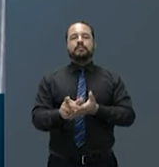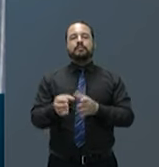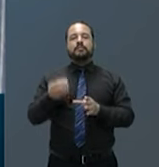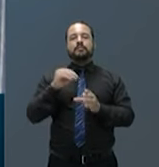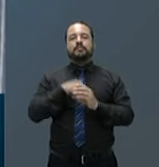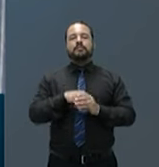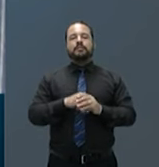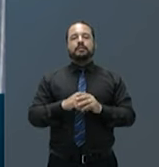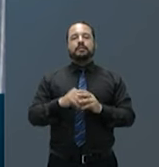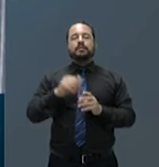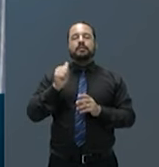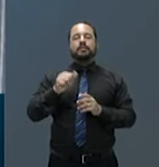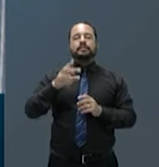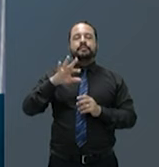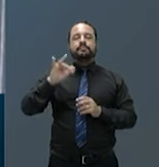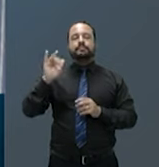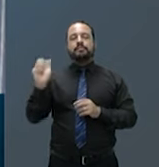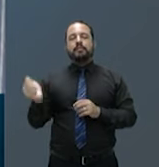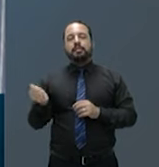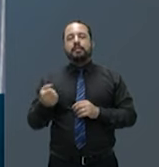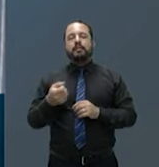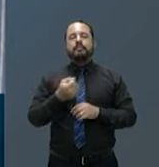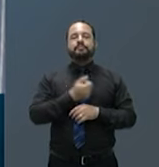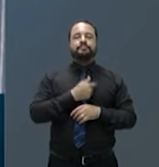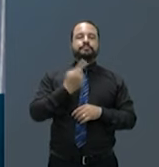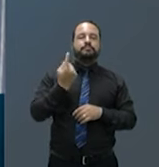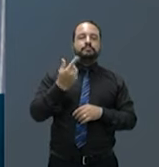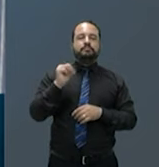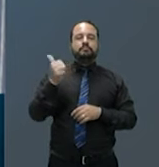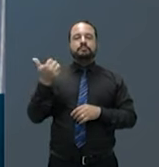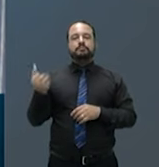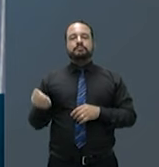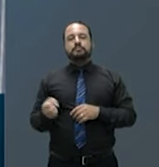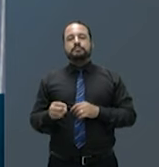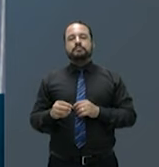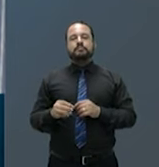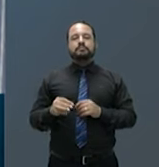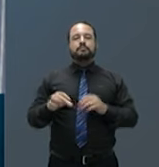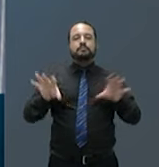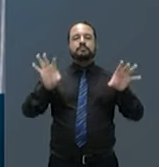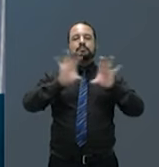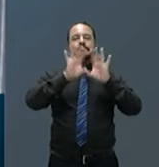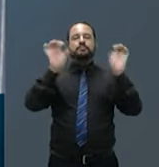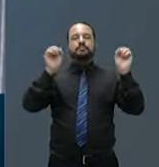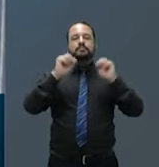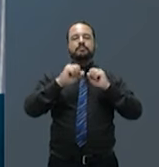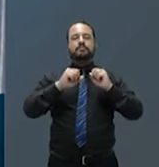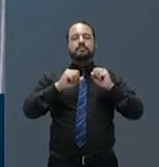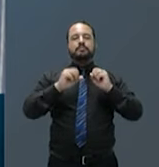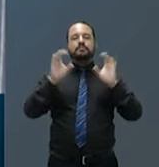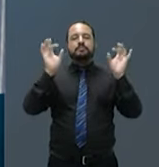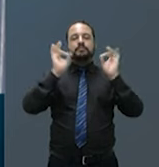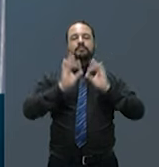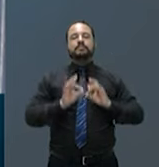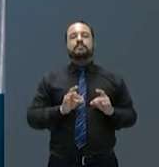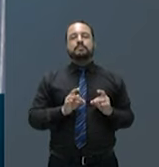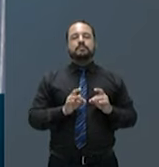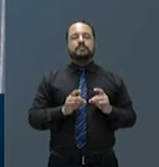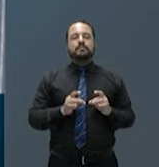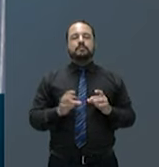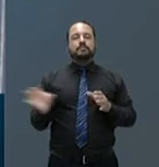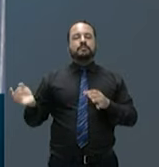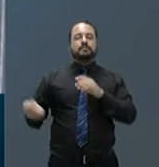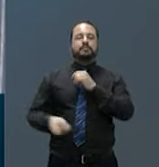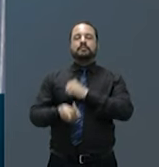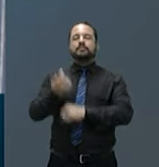ARESP 957821, Mato Grosso do Sul, também da Corte Especial. Segundo, que a recorrida, com